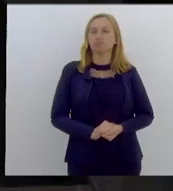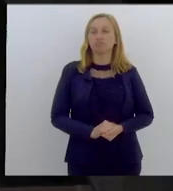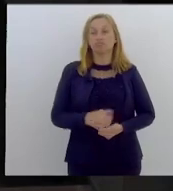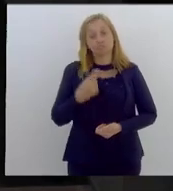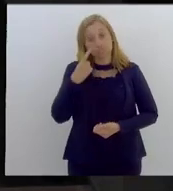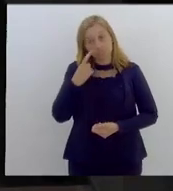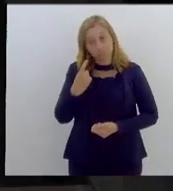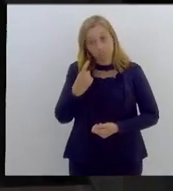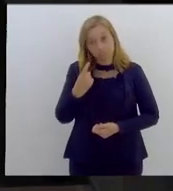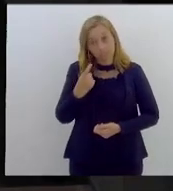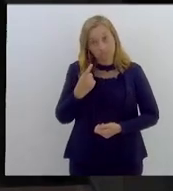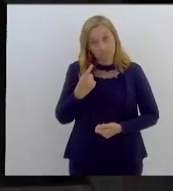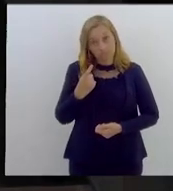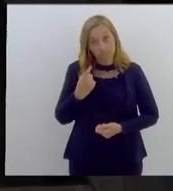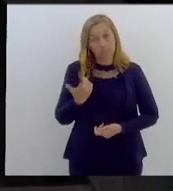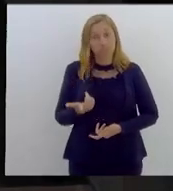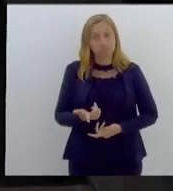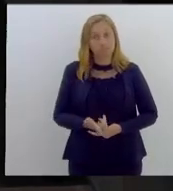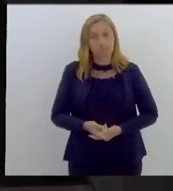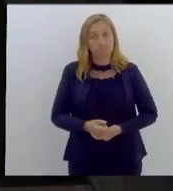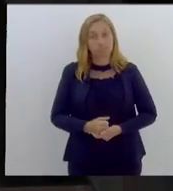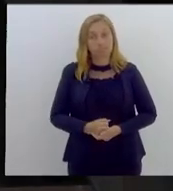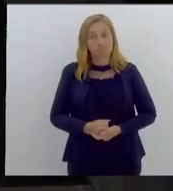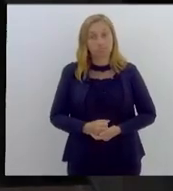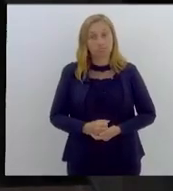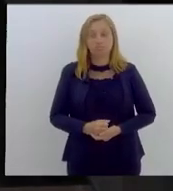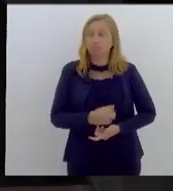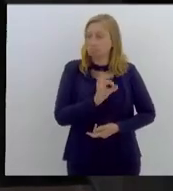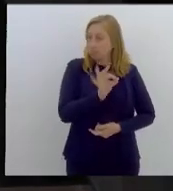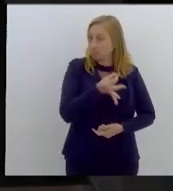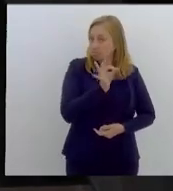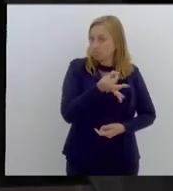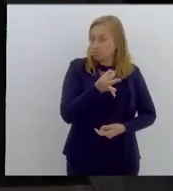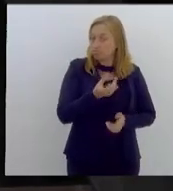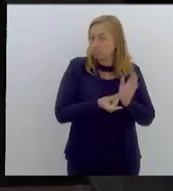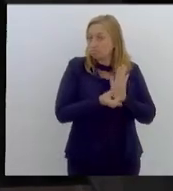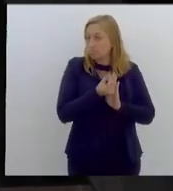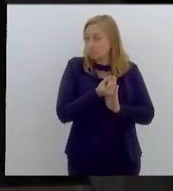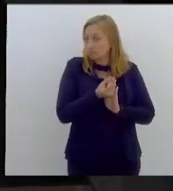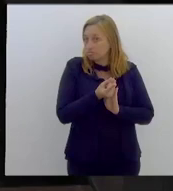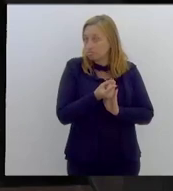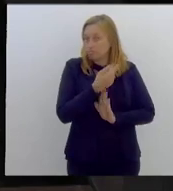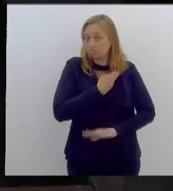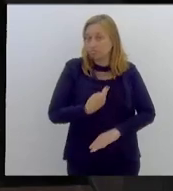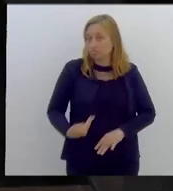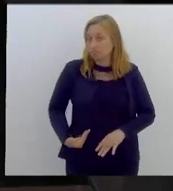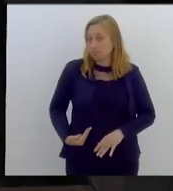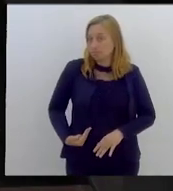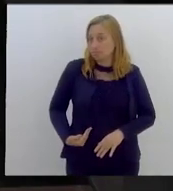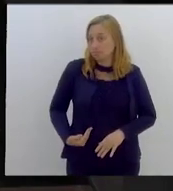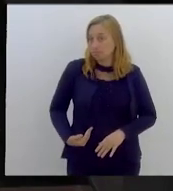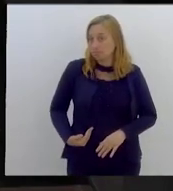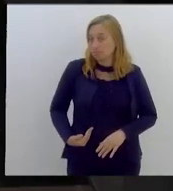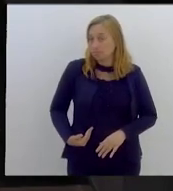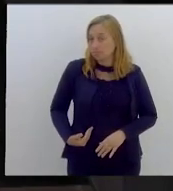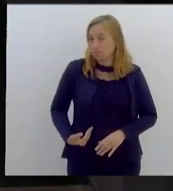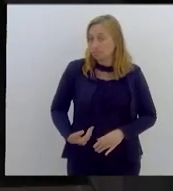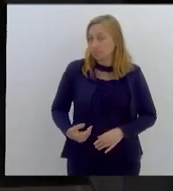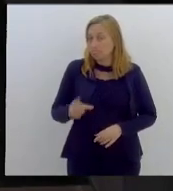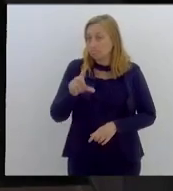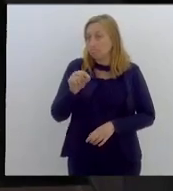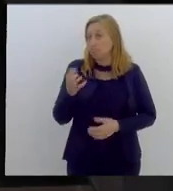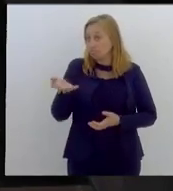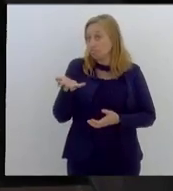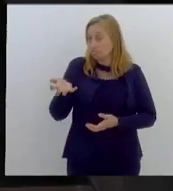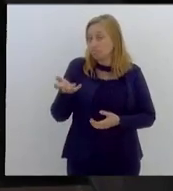com a peça fictícia, porque, evidentemente, o orçamento, o governador acaba fazendo o que ele quer,